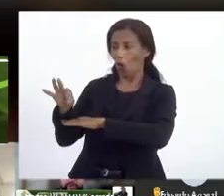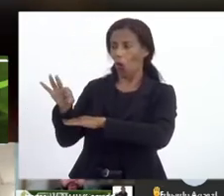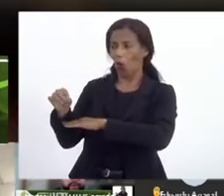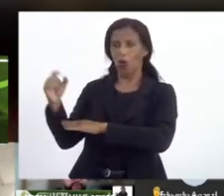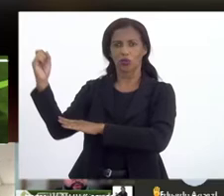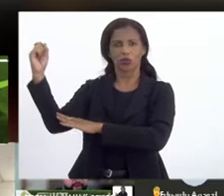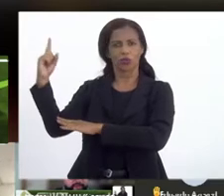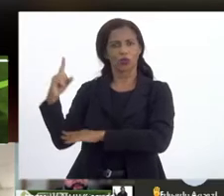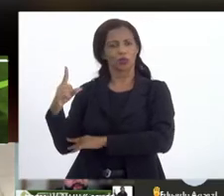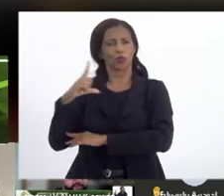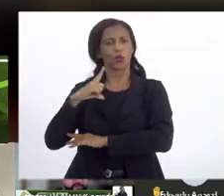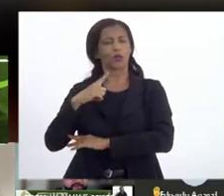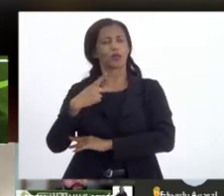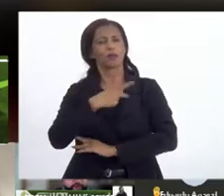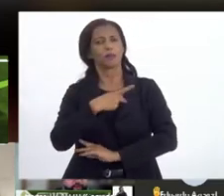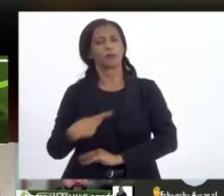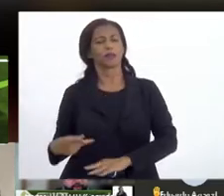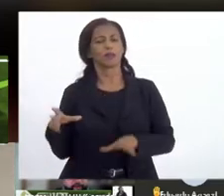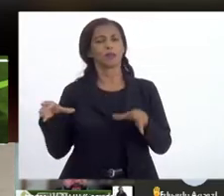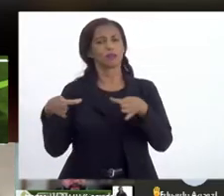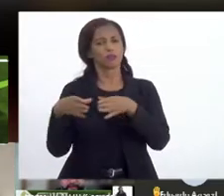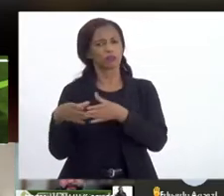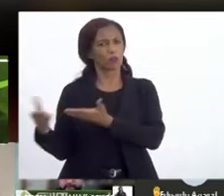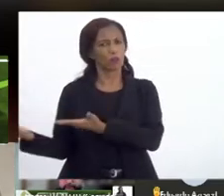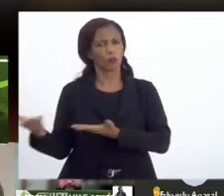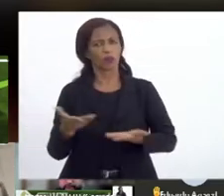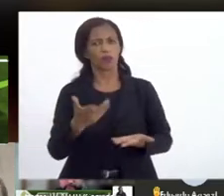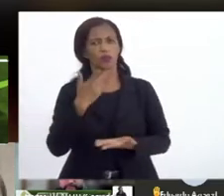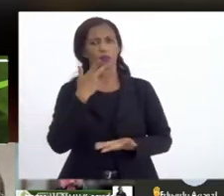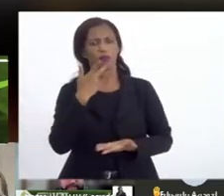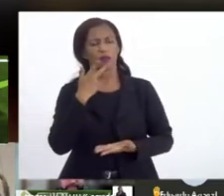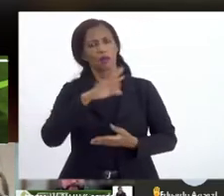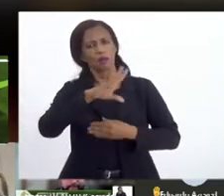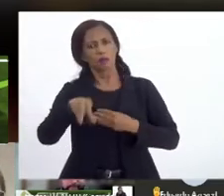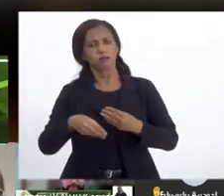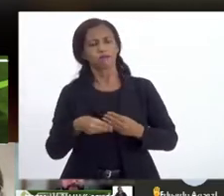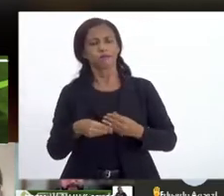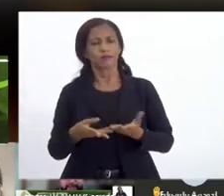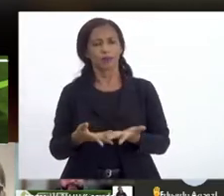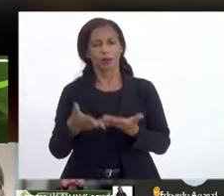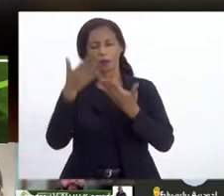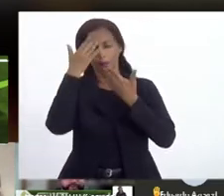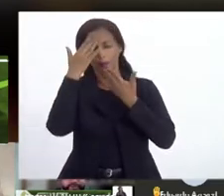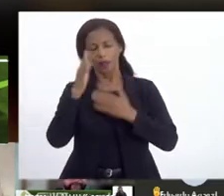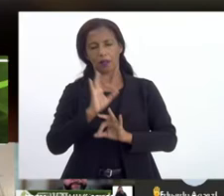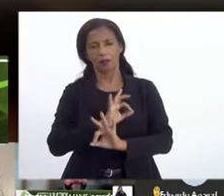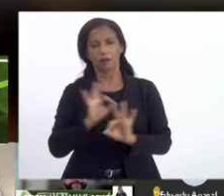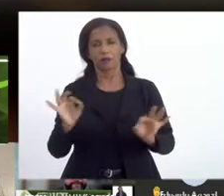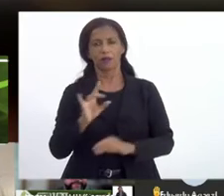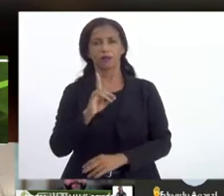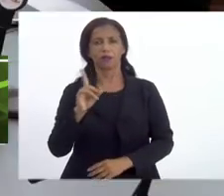o senhor Eduardo Vale, presidente do Conselho, para complementar essa observação. Obrigado, um ótimo dia.